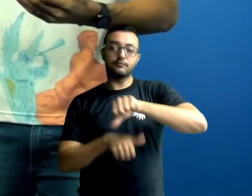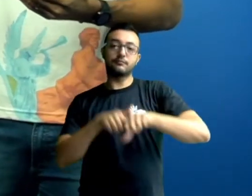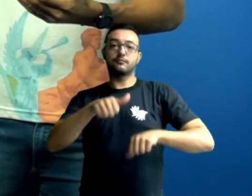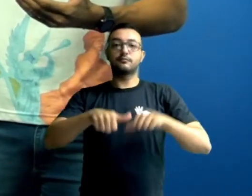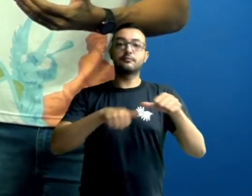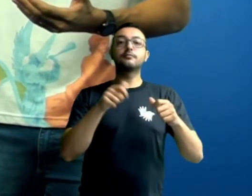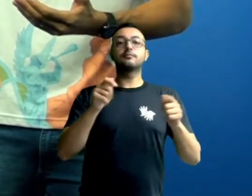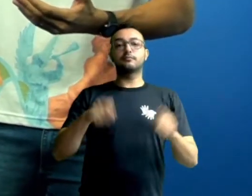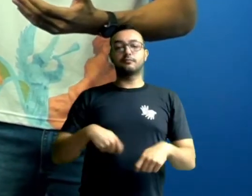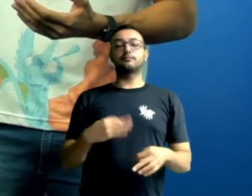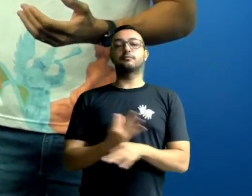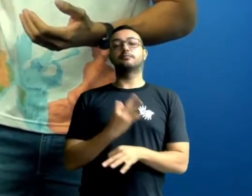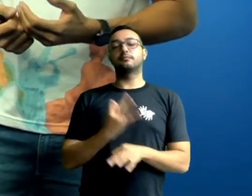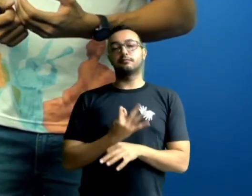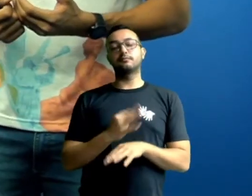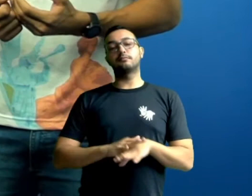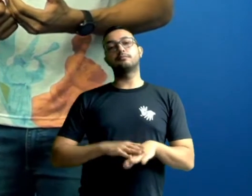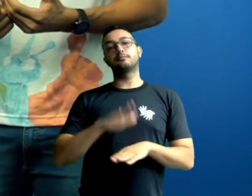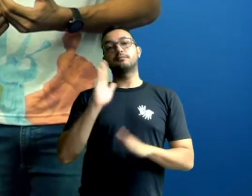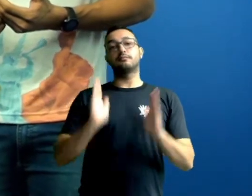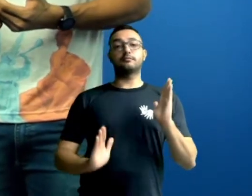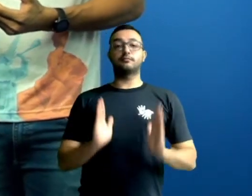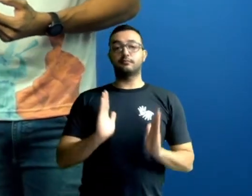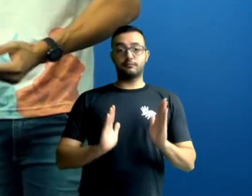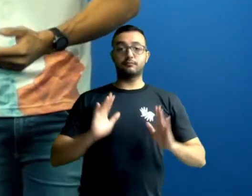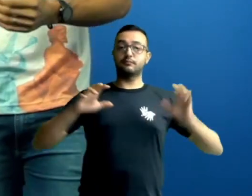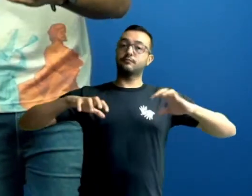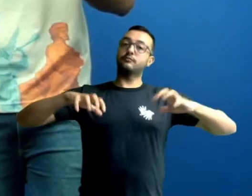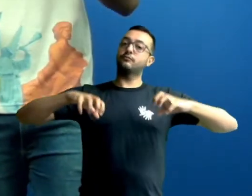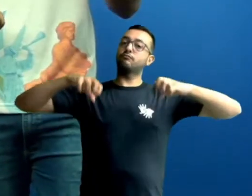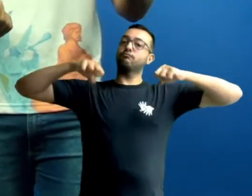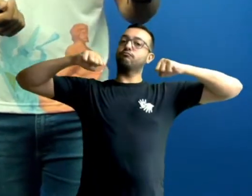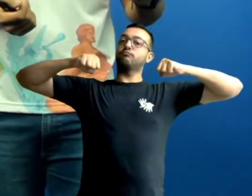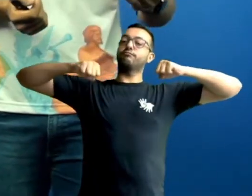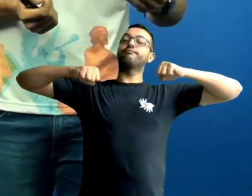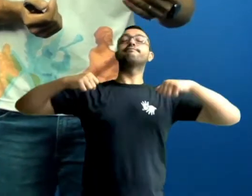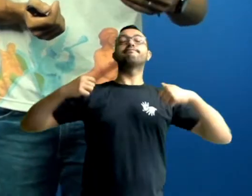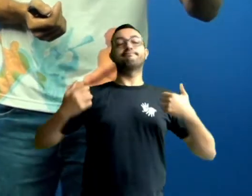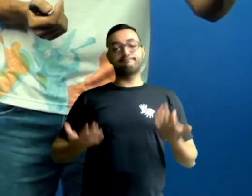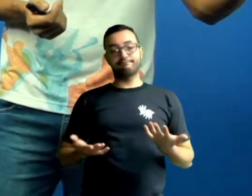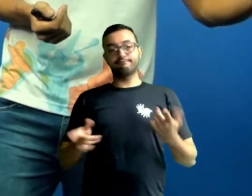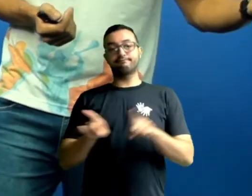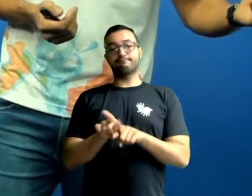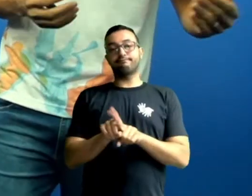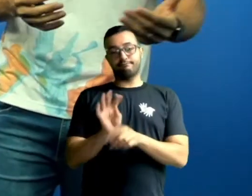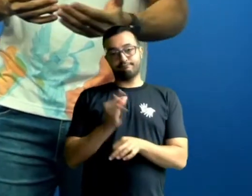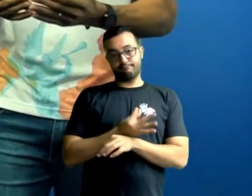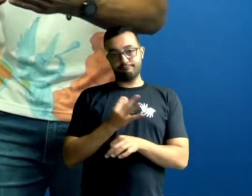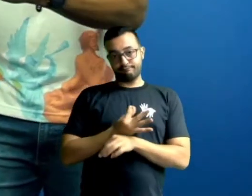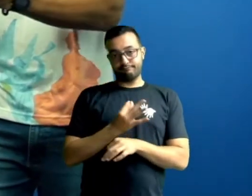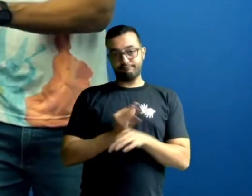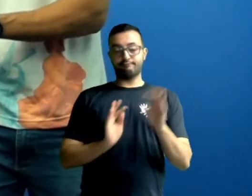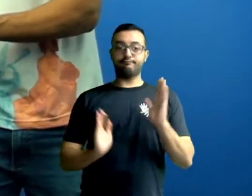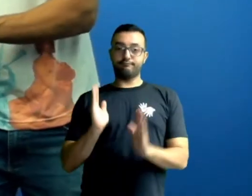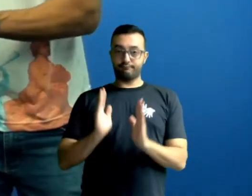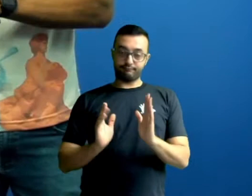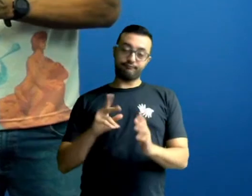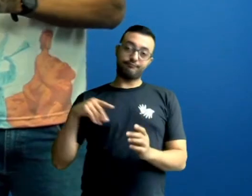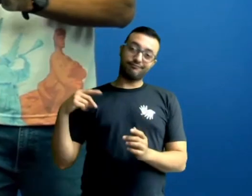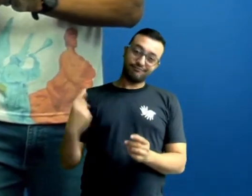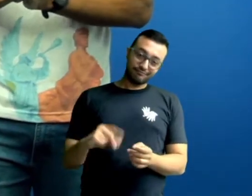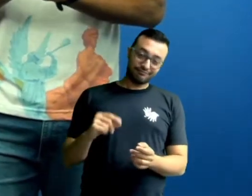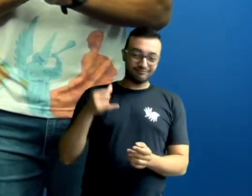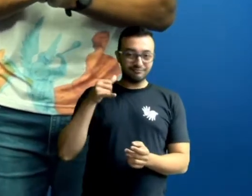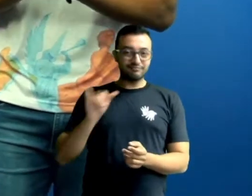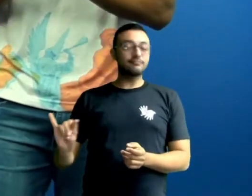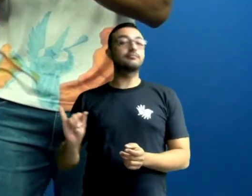mais resistentes a períodos de estiagem, tá certo? Ou fazendo com que ela se torne mais resistente a uma determinada praga e